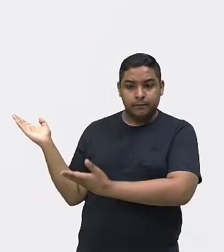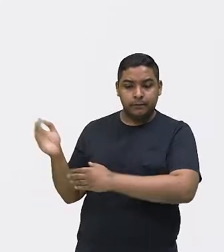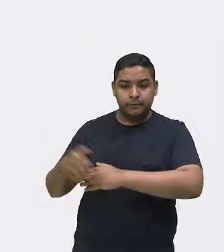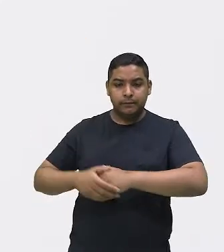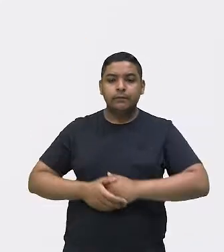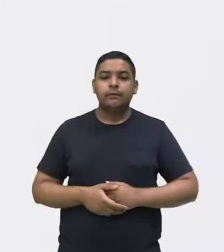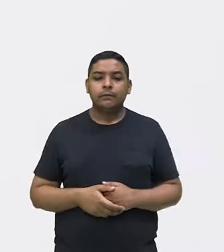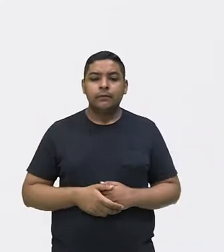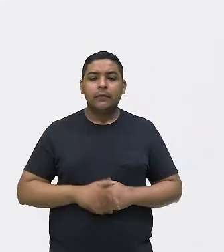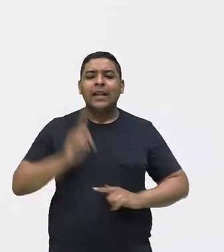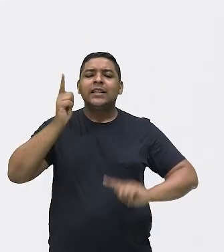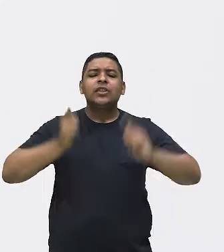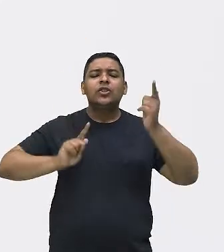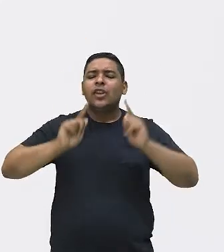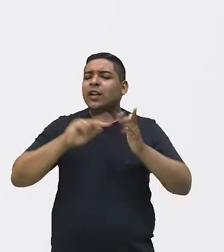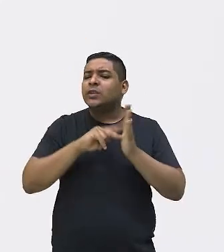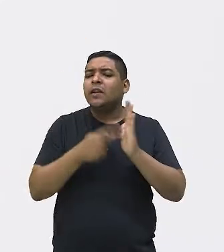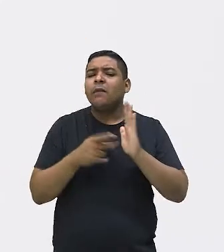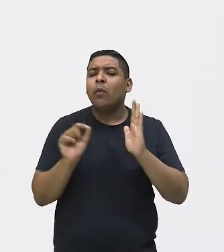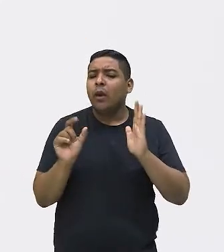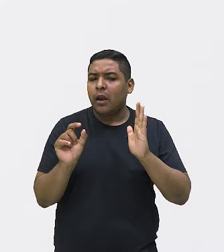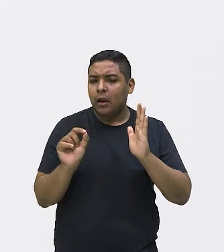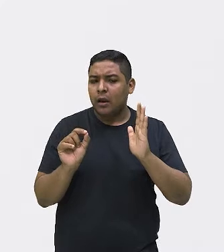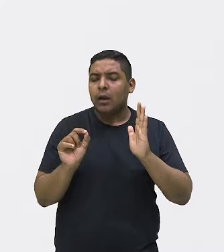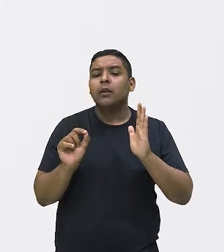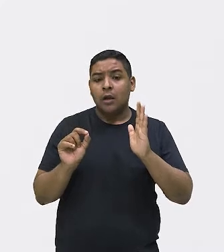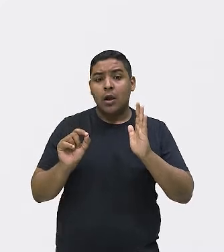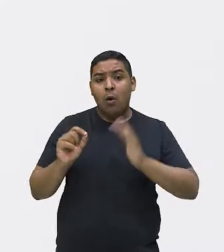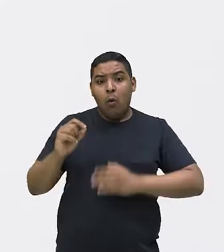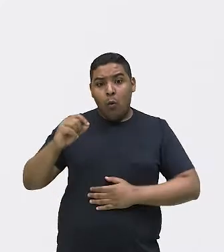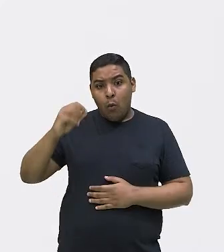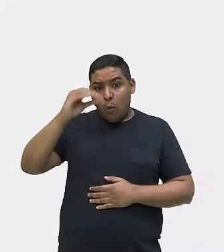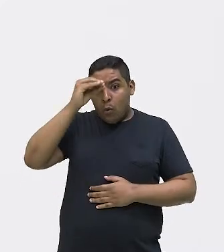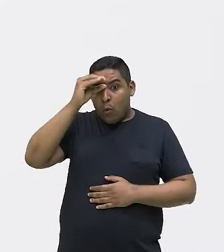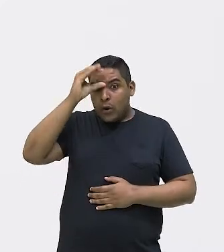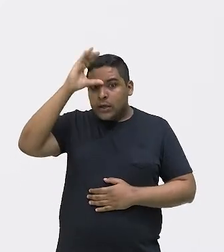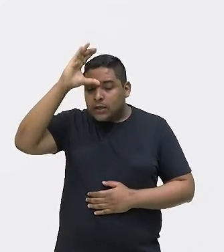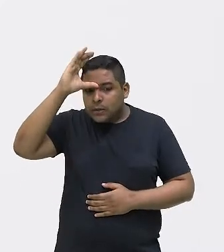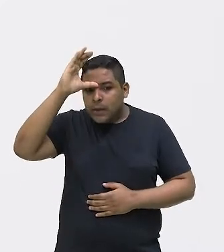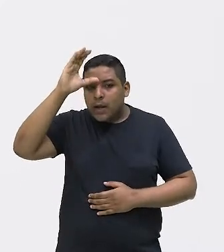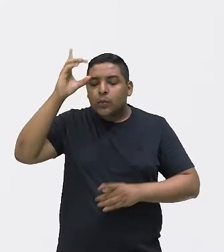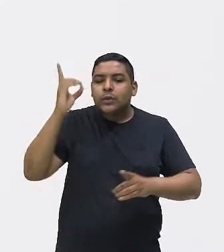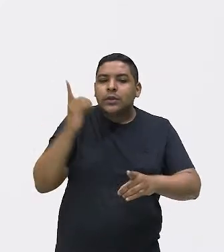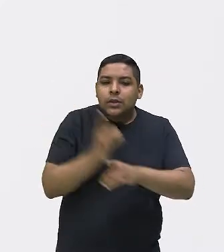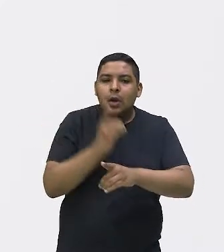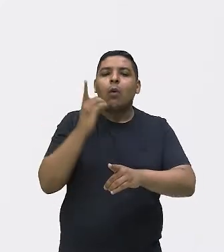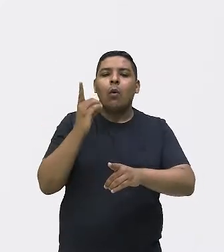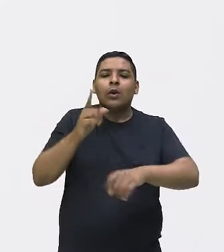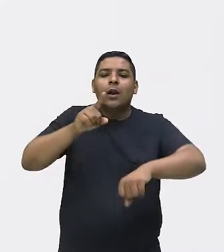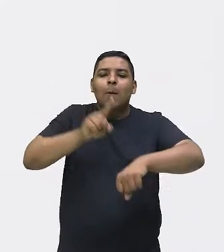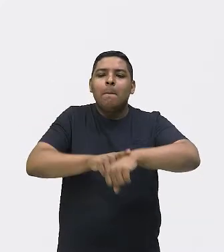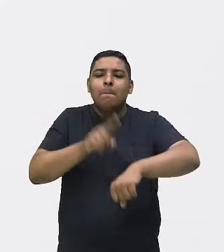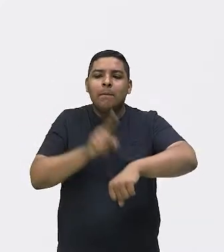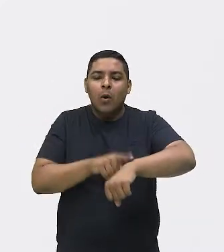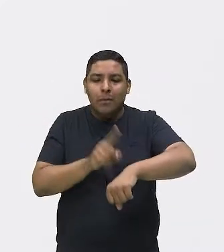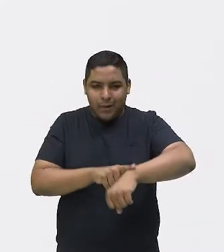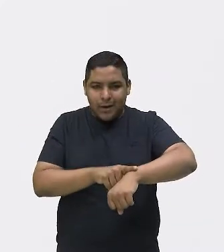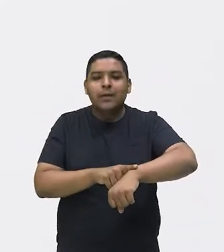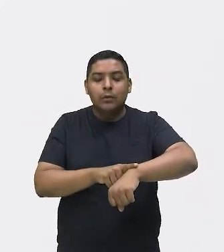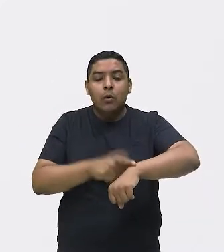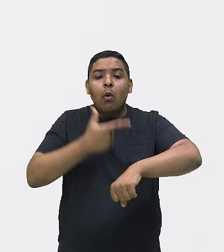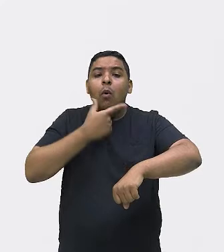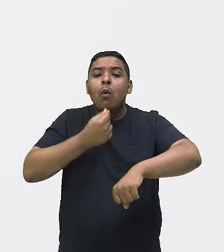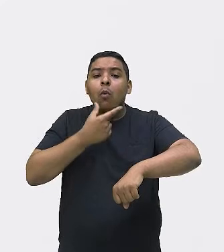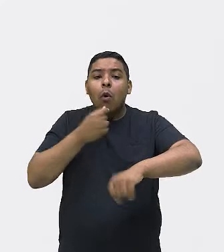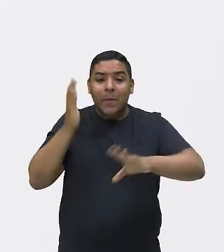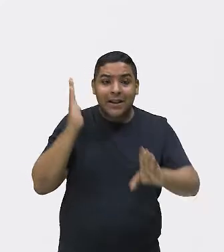Esse gesto significa que o conhecimento se encontra em uma instância na qual o